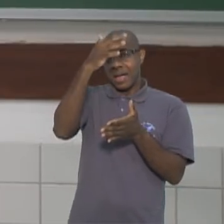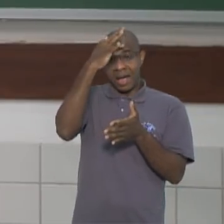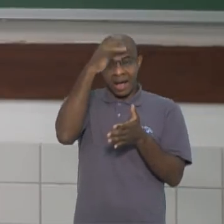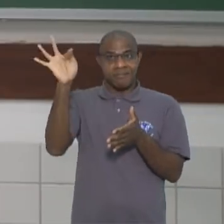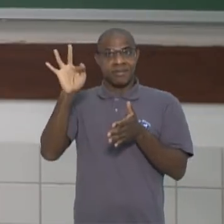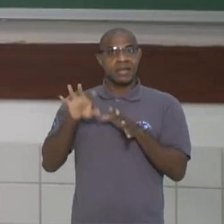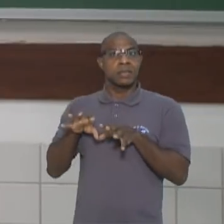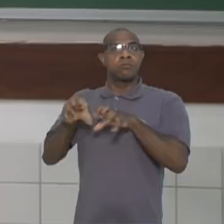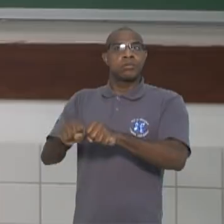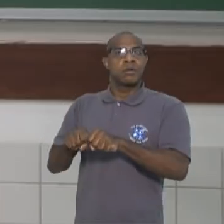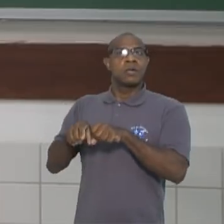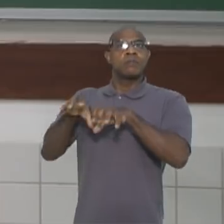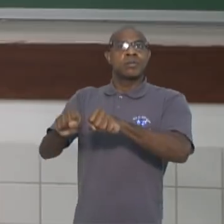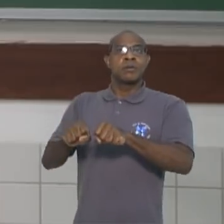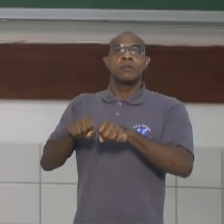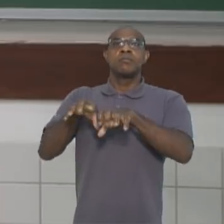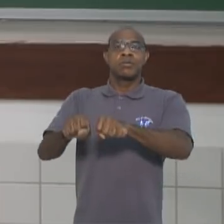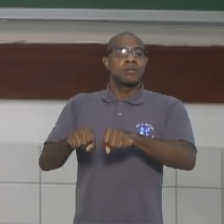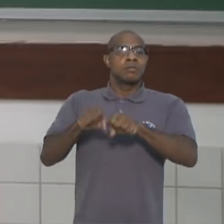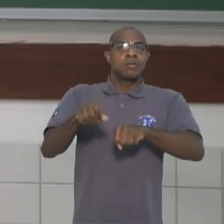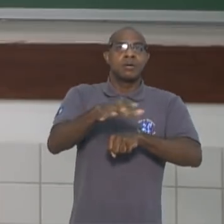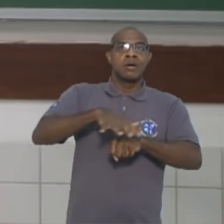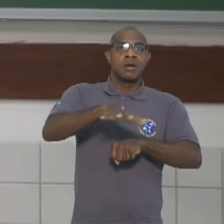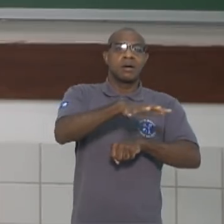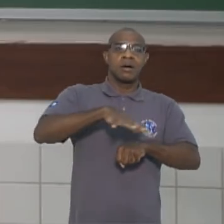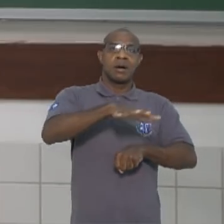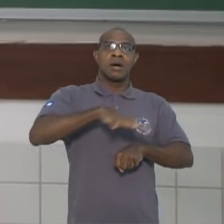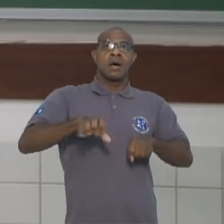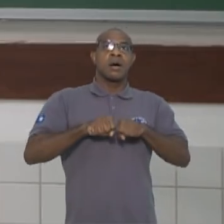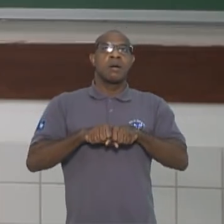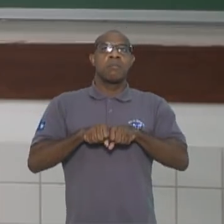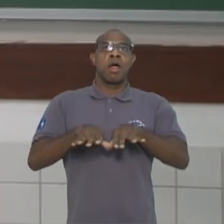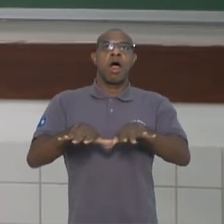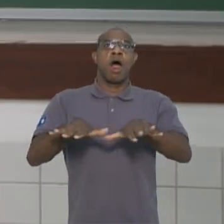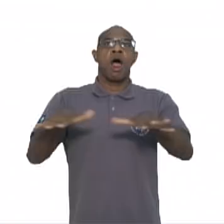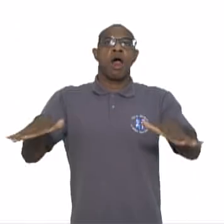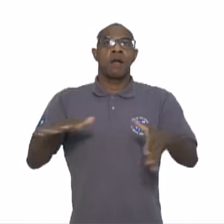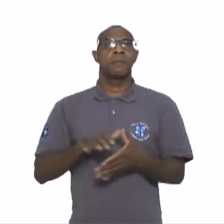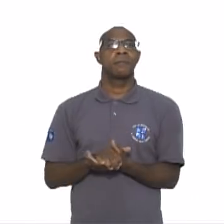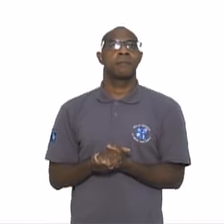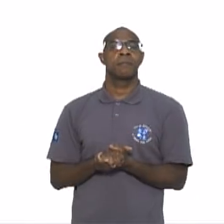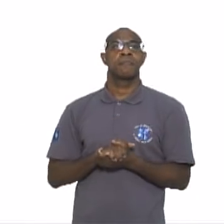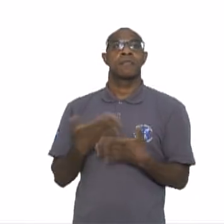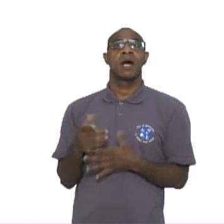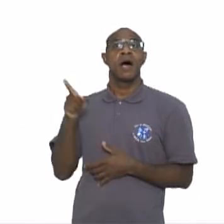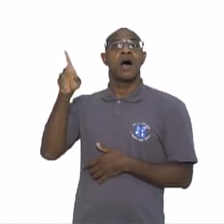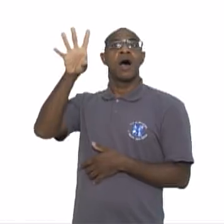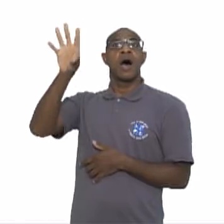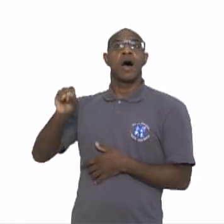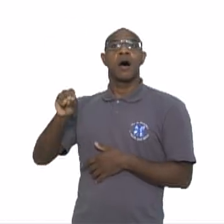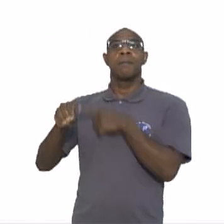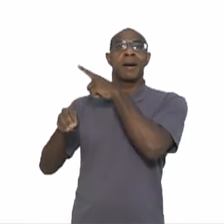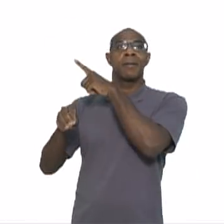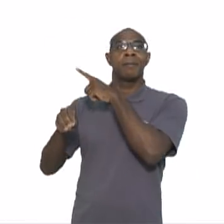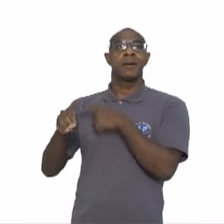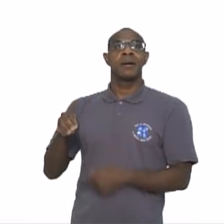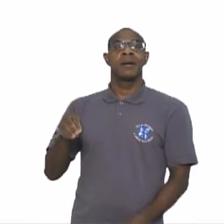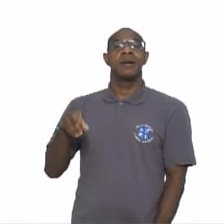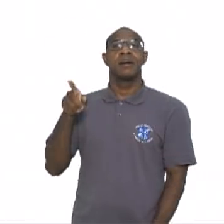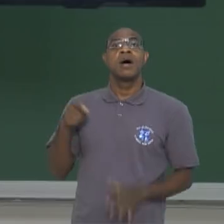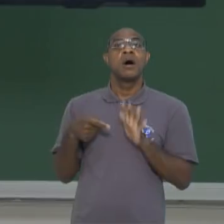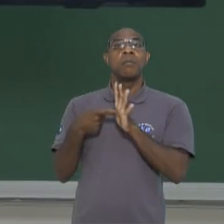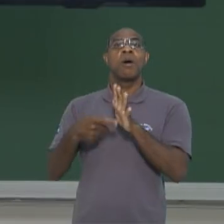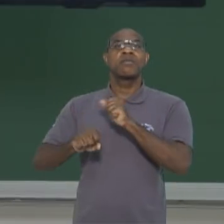ao seu território e fazendo a sua expansão territorial. Retomando aqui, então aqui a gente tem um mapa que